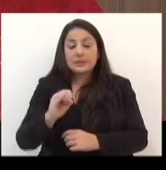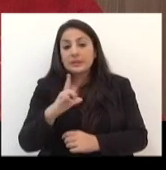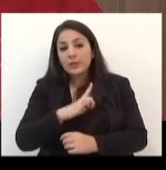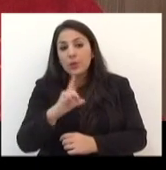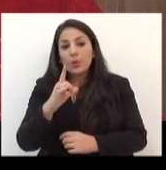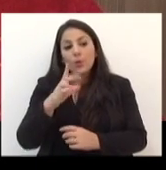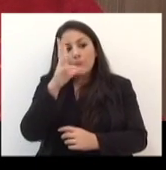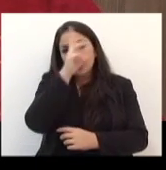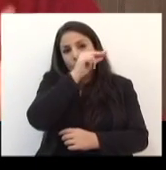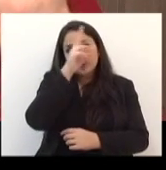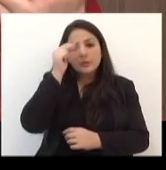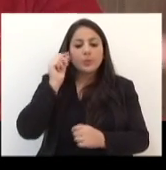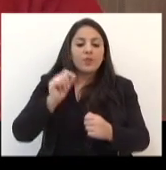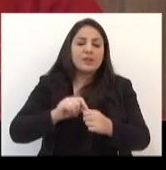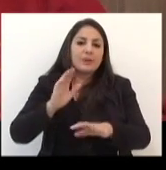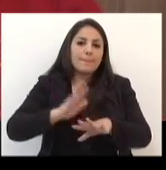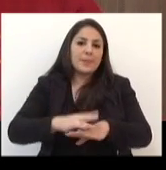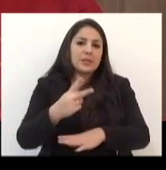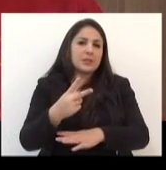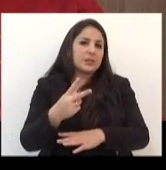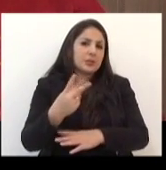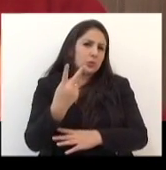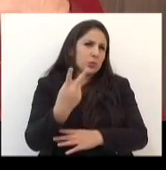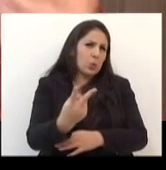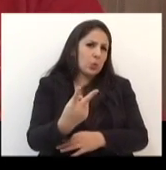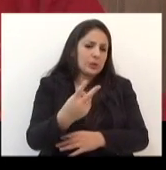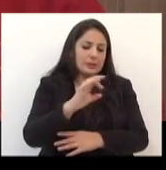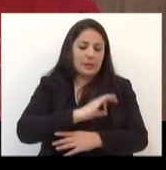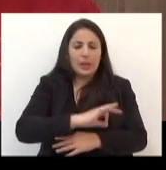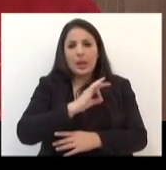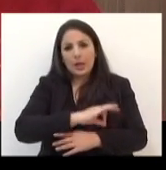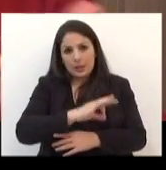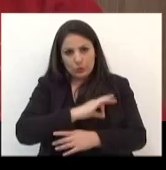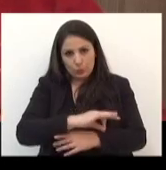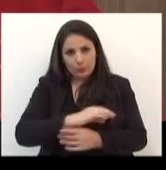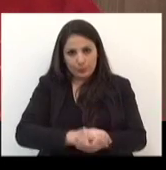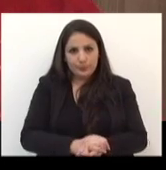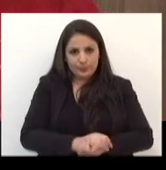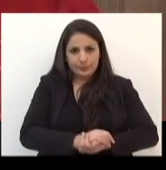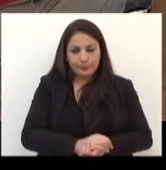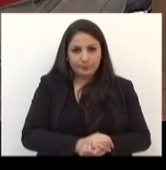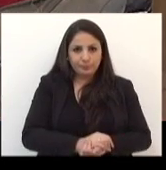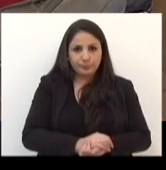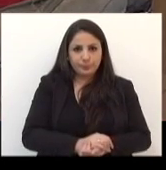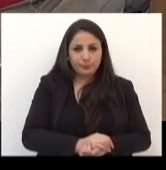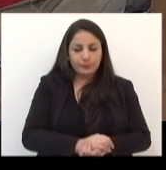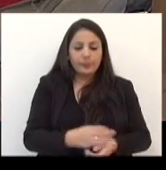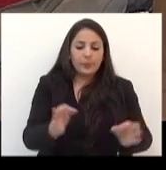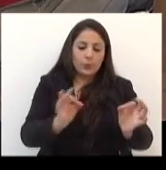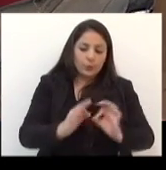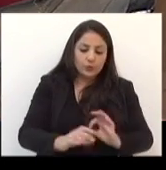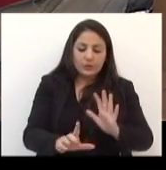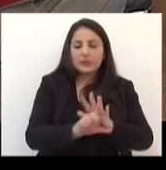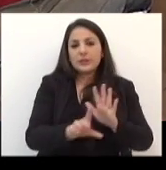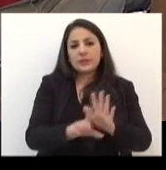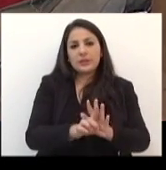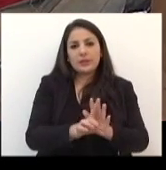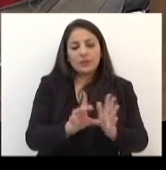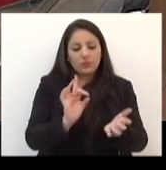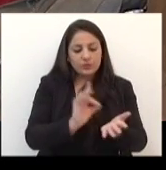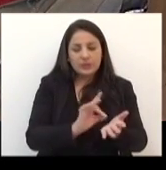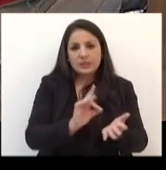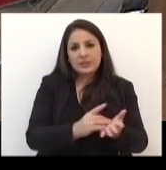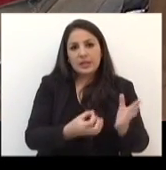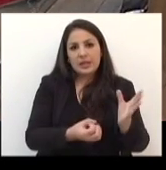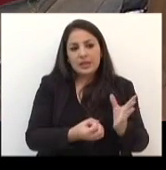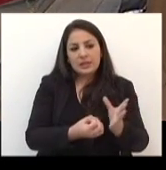que o município repasse mais um salário, ou mais um valor acima de um salário mínimo. O projeto de lei estabelece